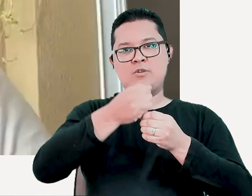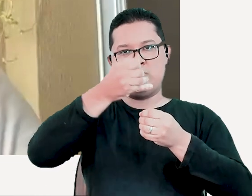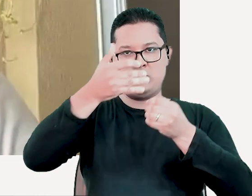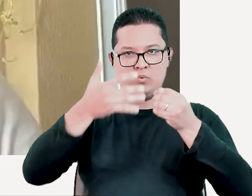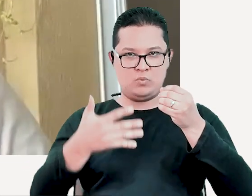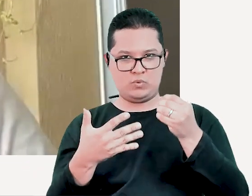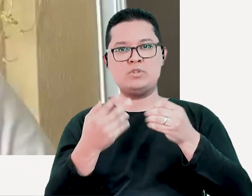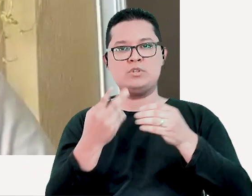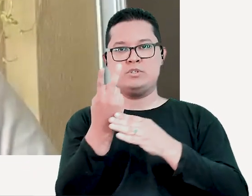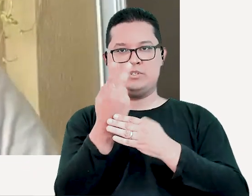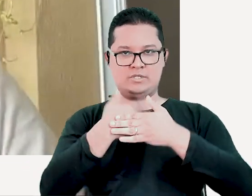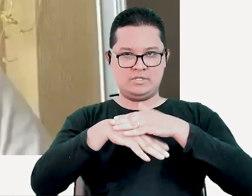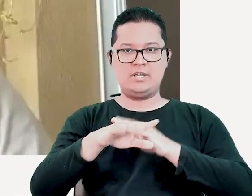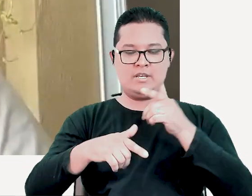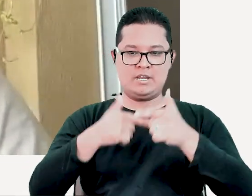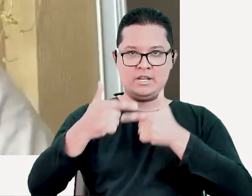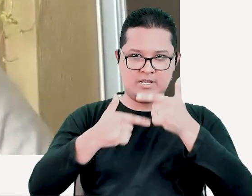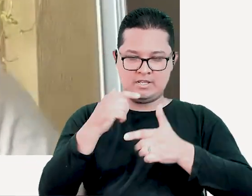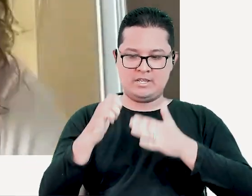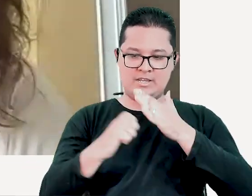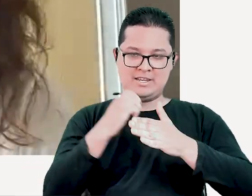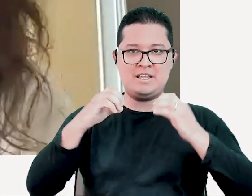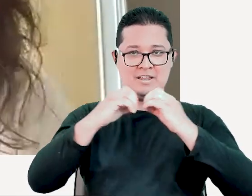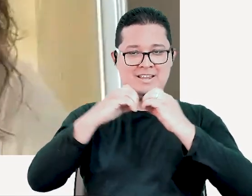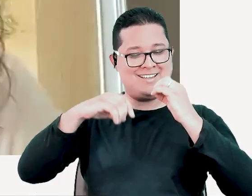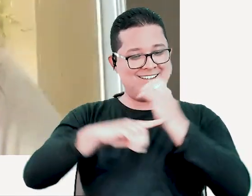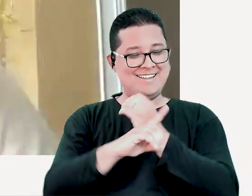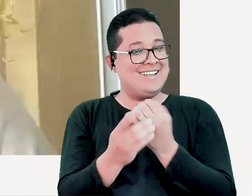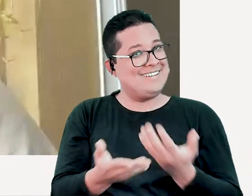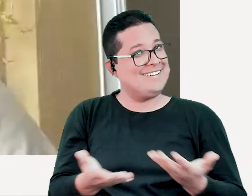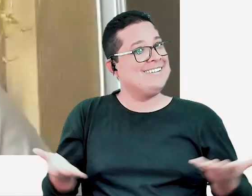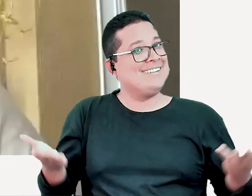iFood, e é isso.